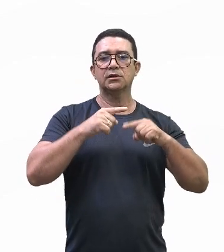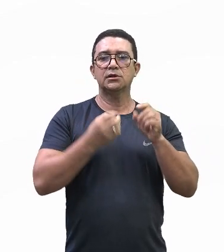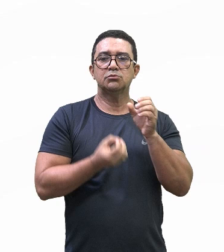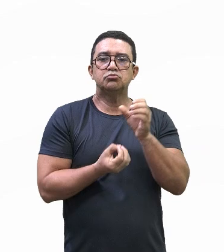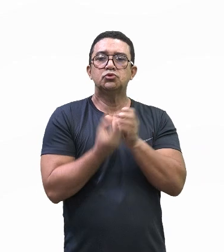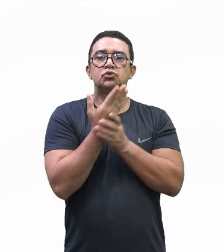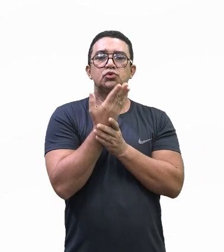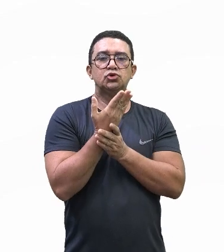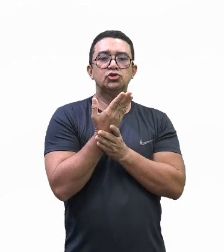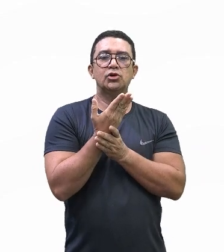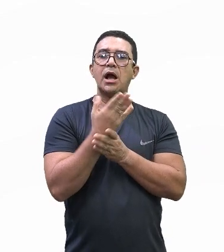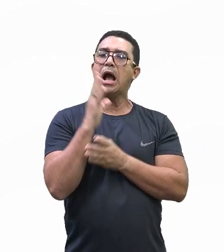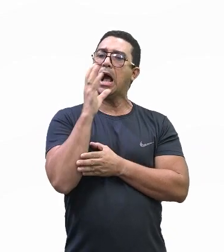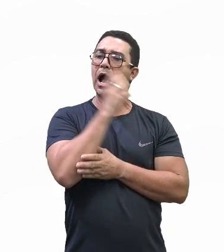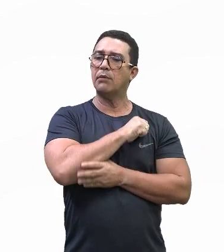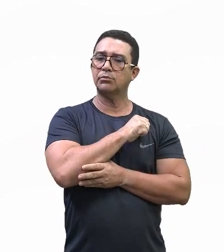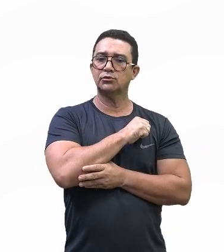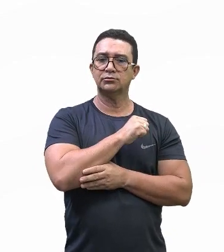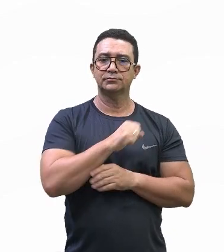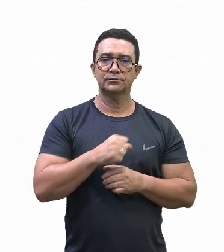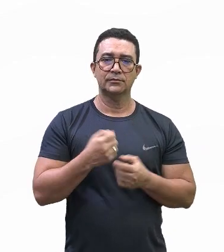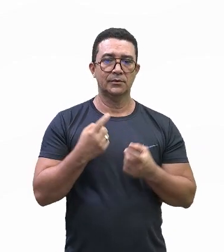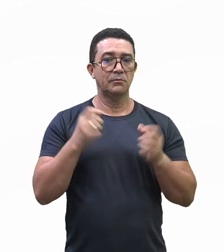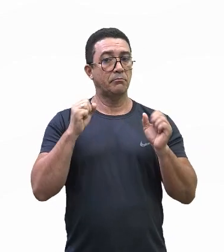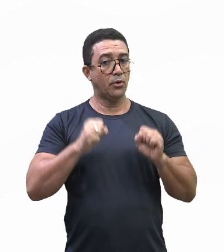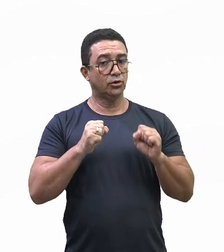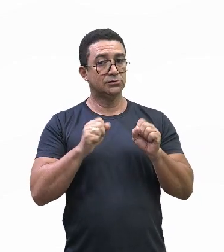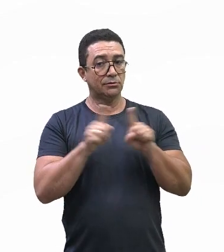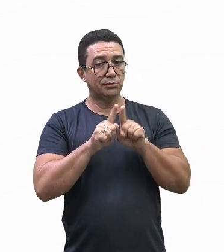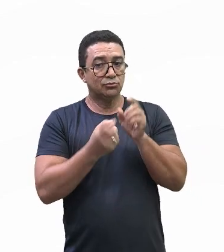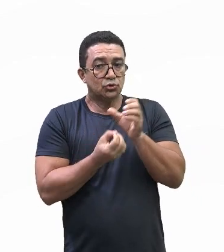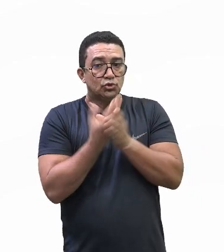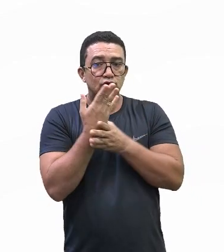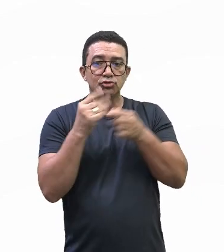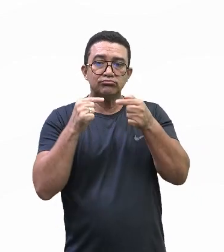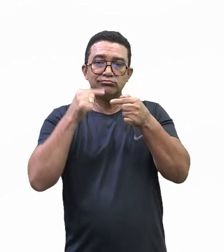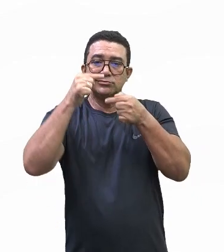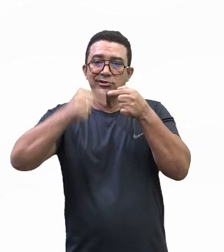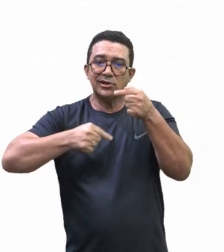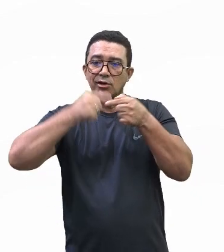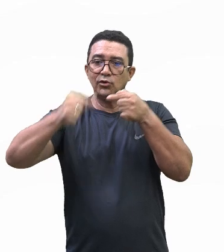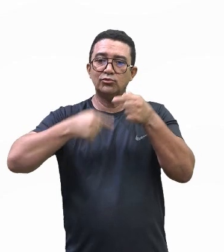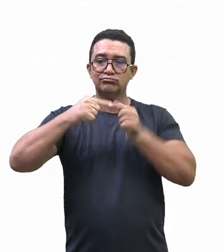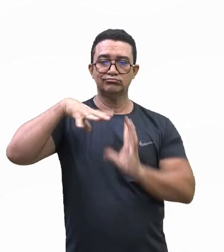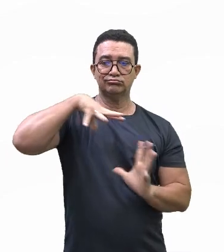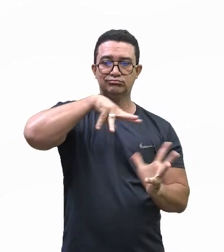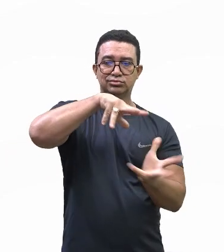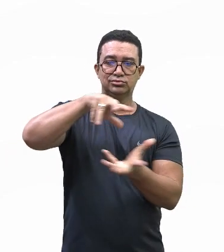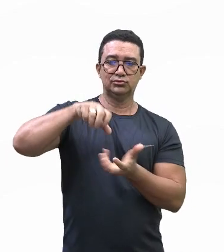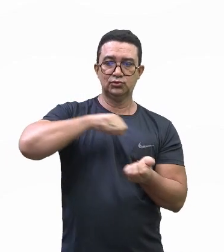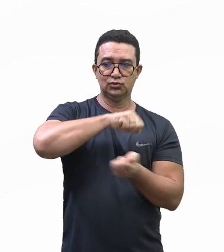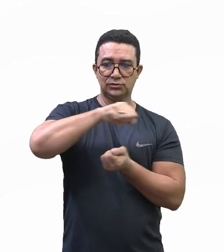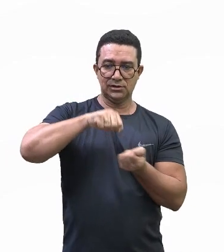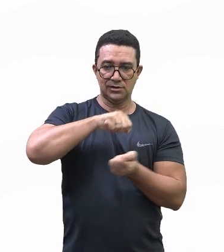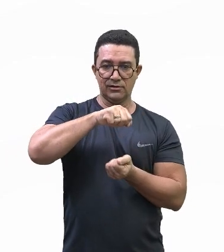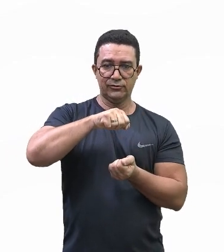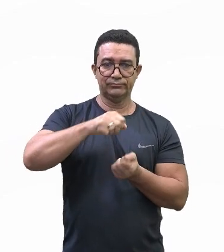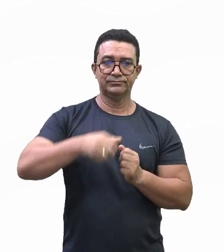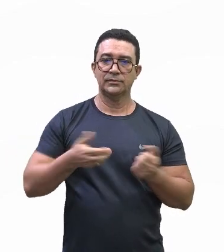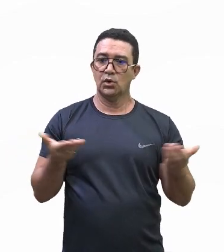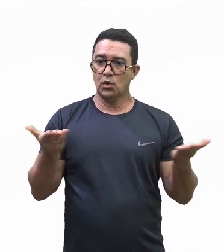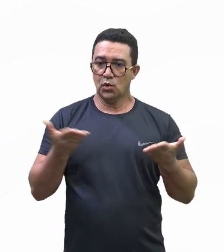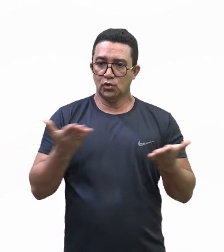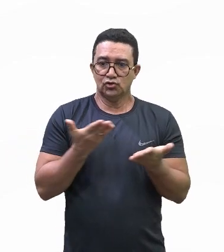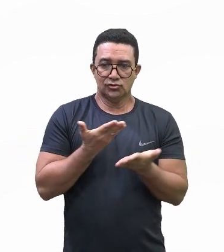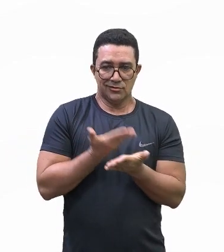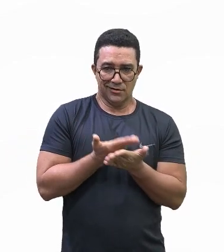forma relativamente rápida, podendo dar origem a ciclos sustentáveis. E aí, na aula de hoje, a gente vai